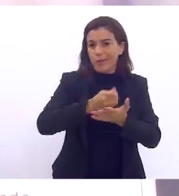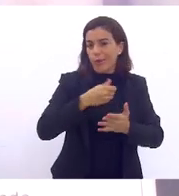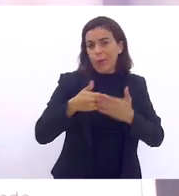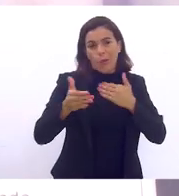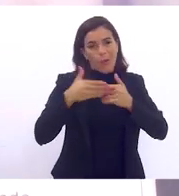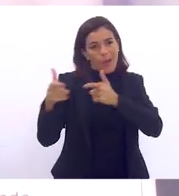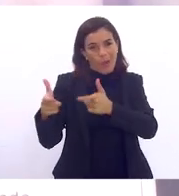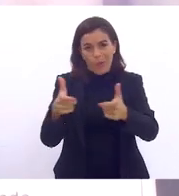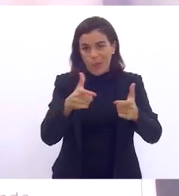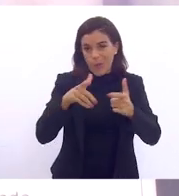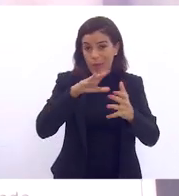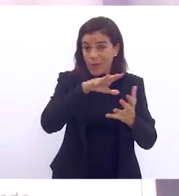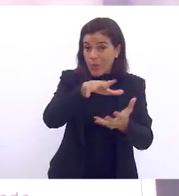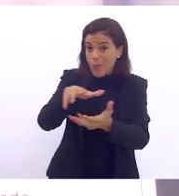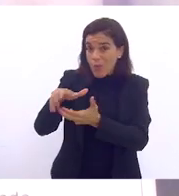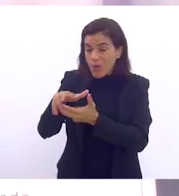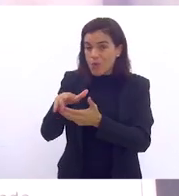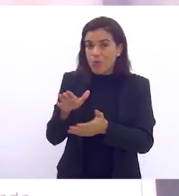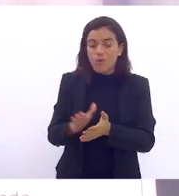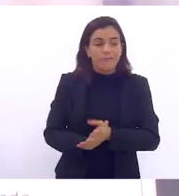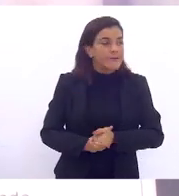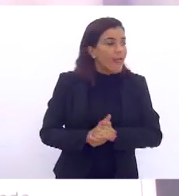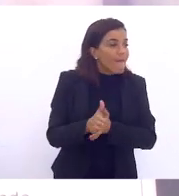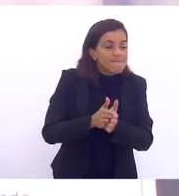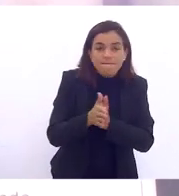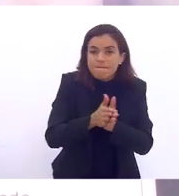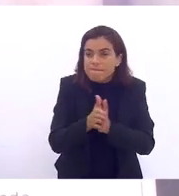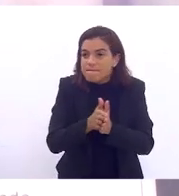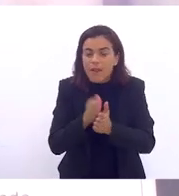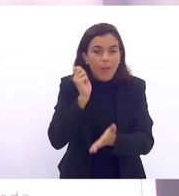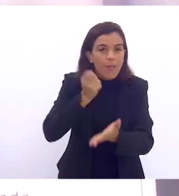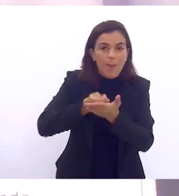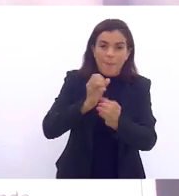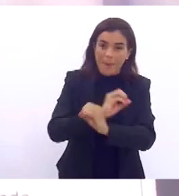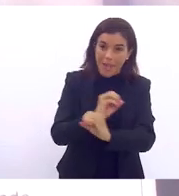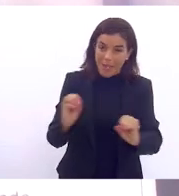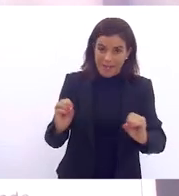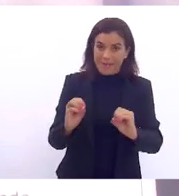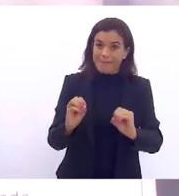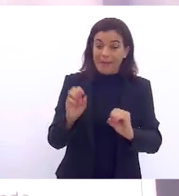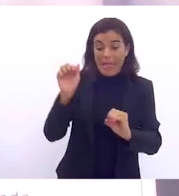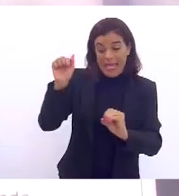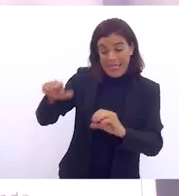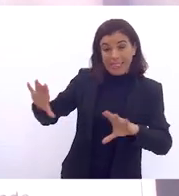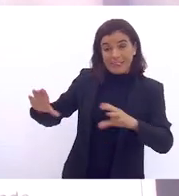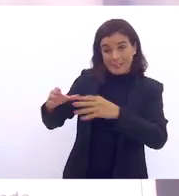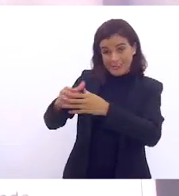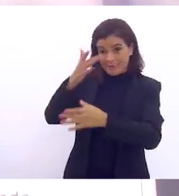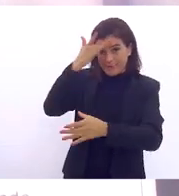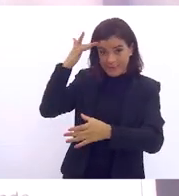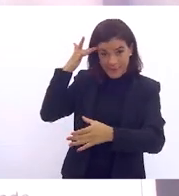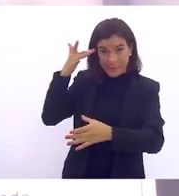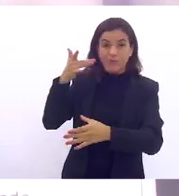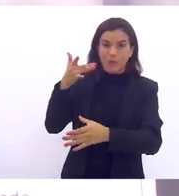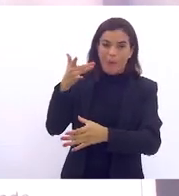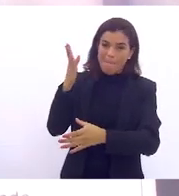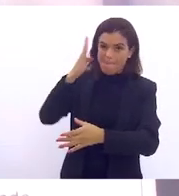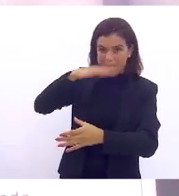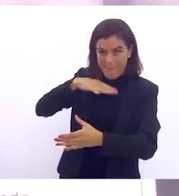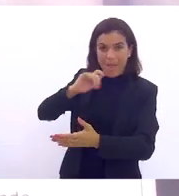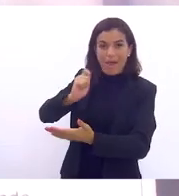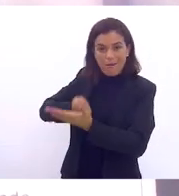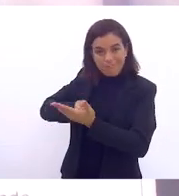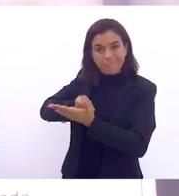e a oportunidade que elas tiverem elas não vão pagar nesse caso a essas eu acho até que seja justo